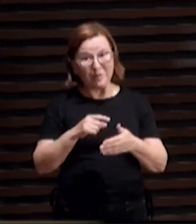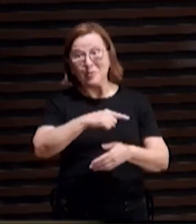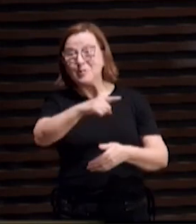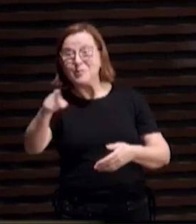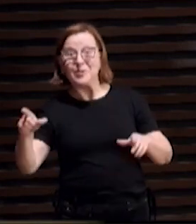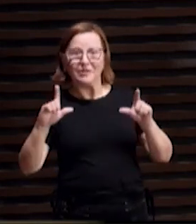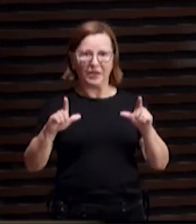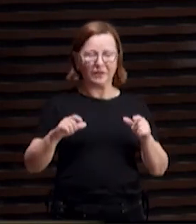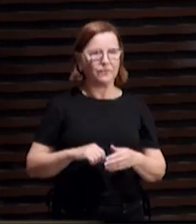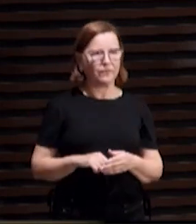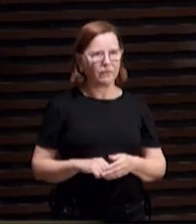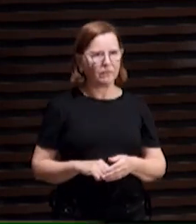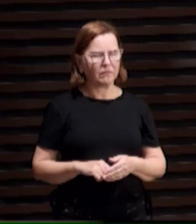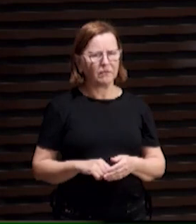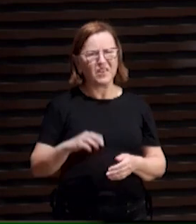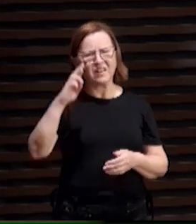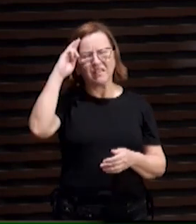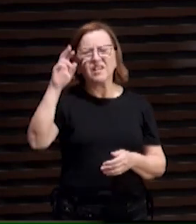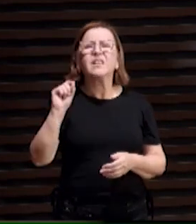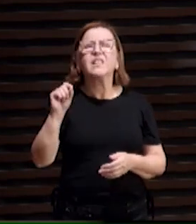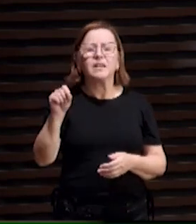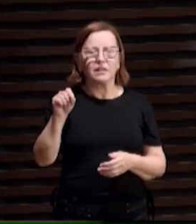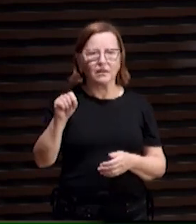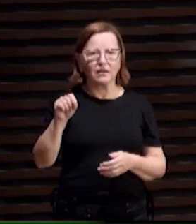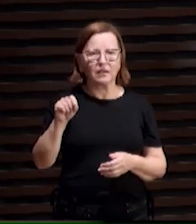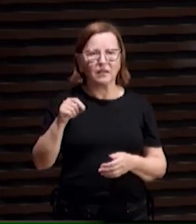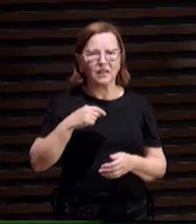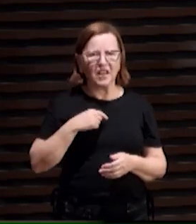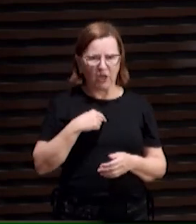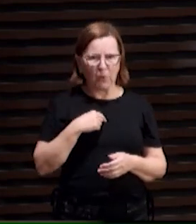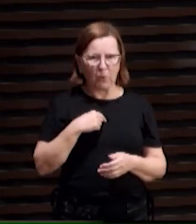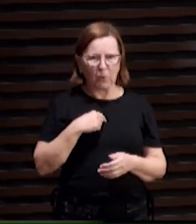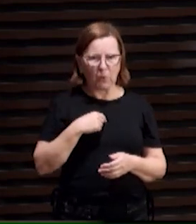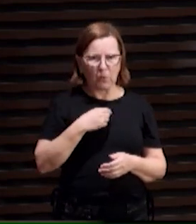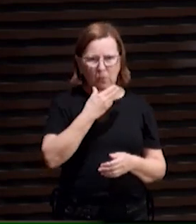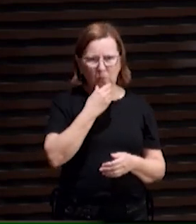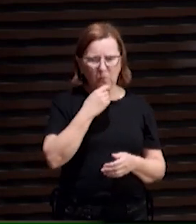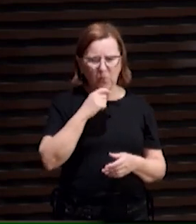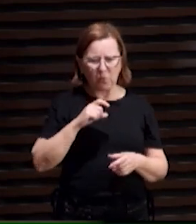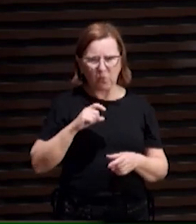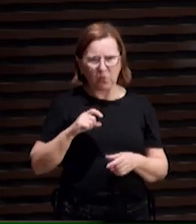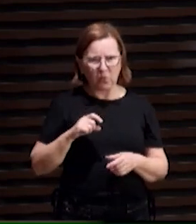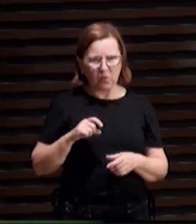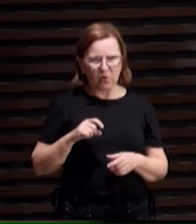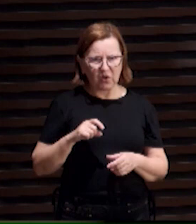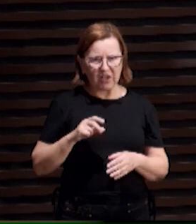Senhor, quem é o senhor? Sou o jardineiro da família.